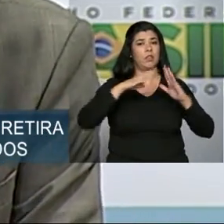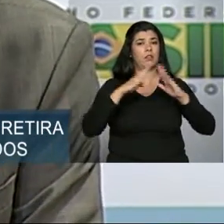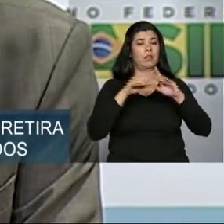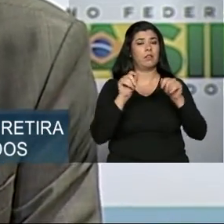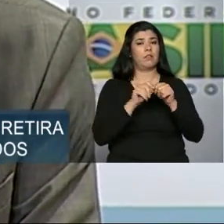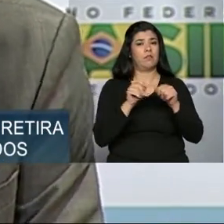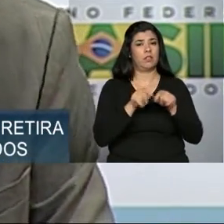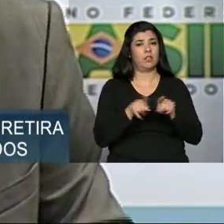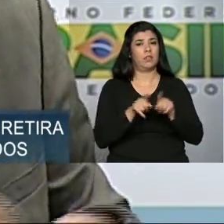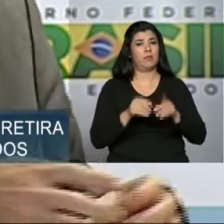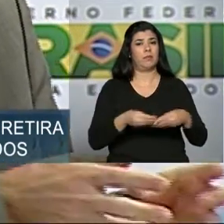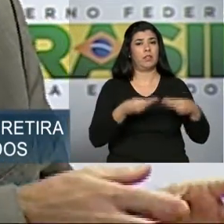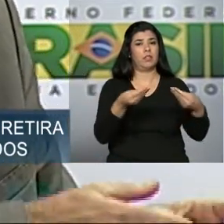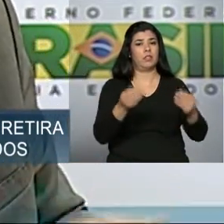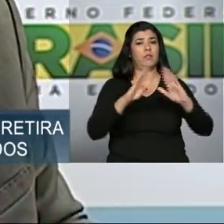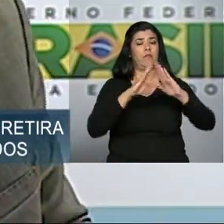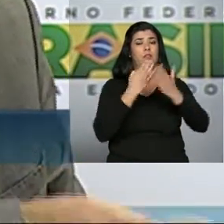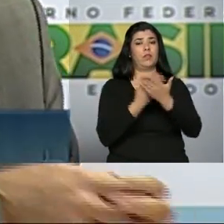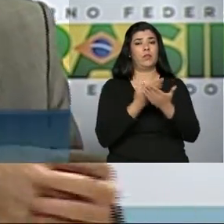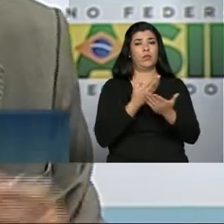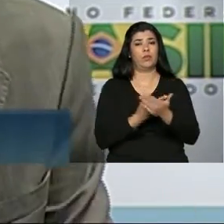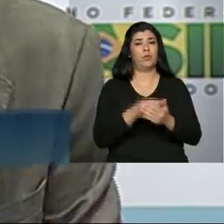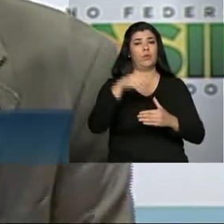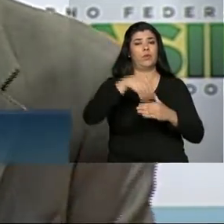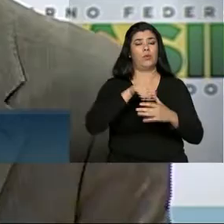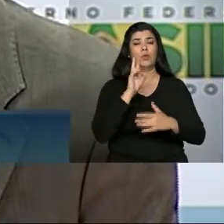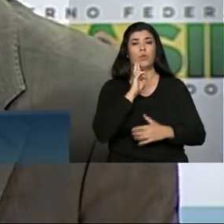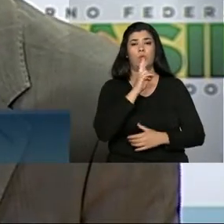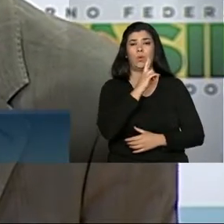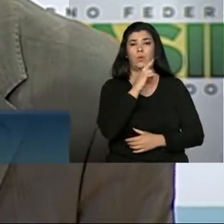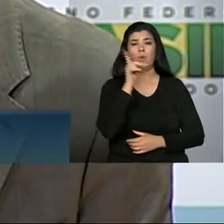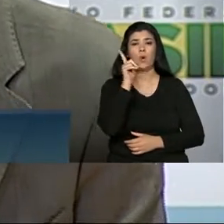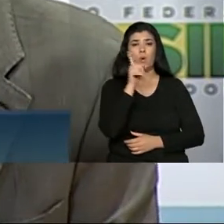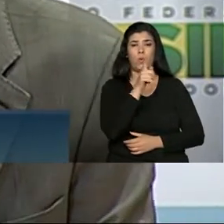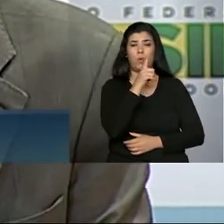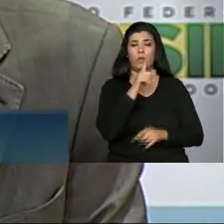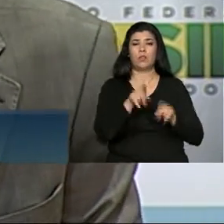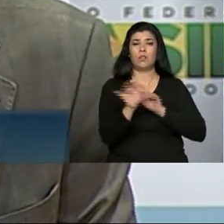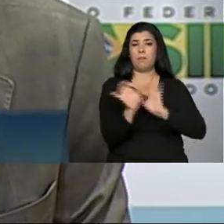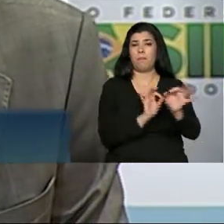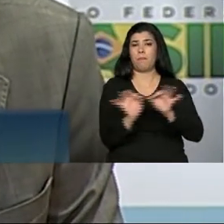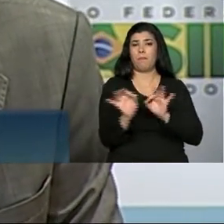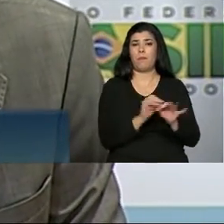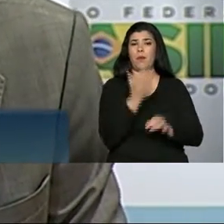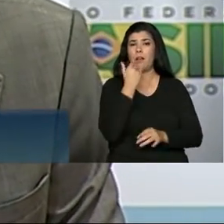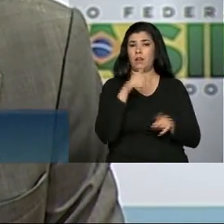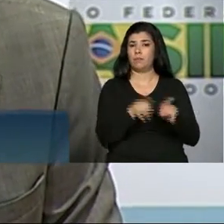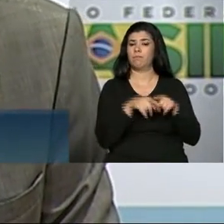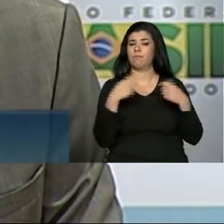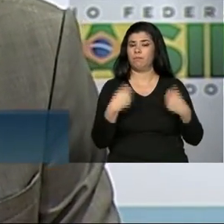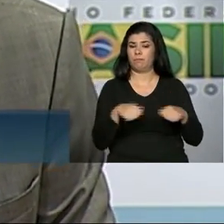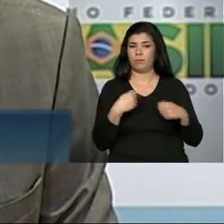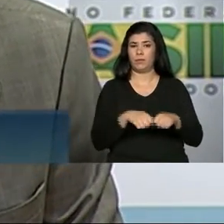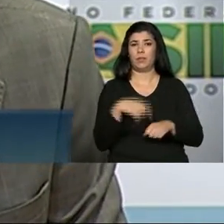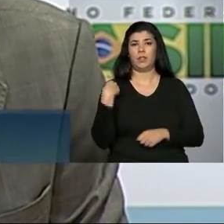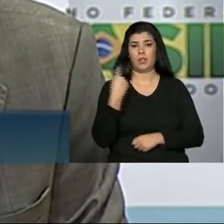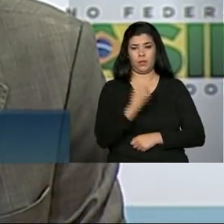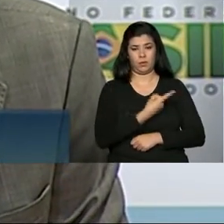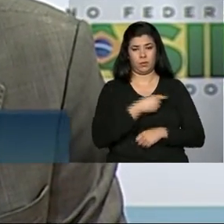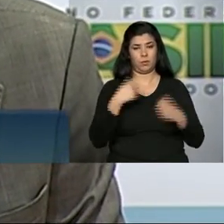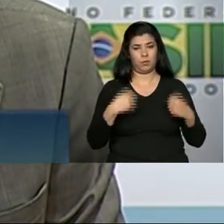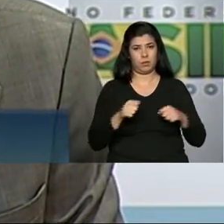que é servido na merenda, que é servido nos restaurantes, nas lanchonetes, quando se prepara a alimentação. E nós